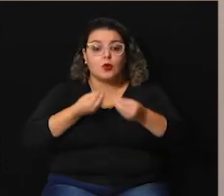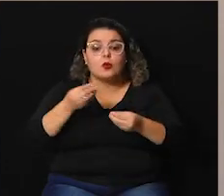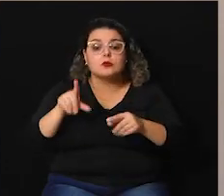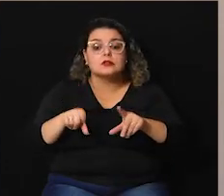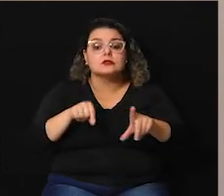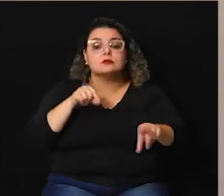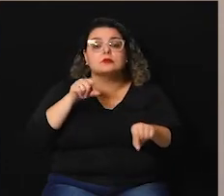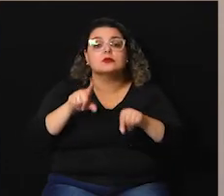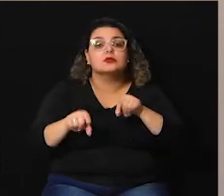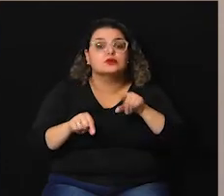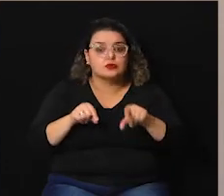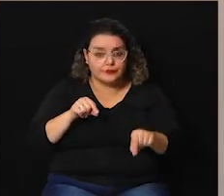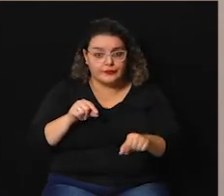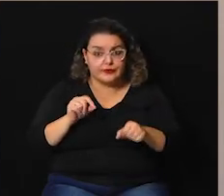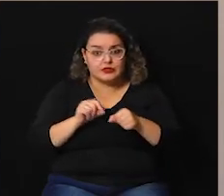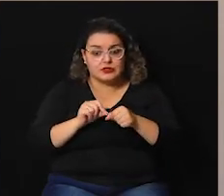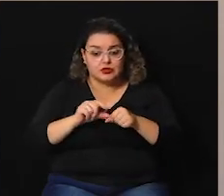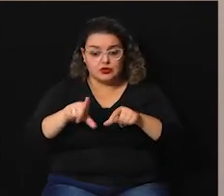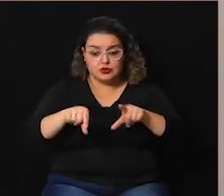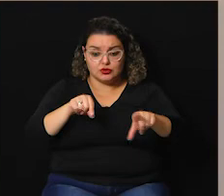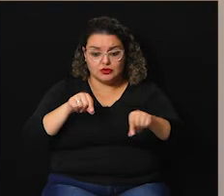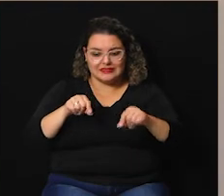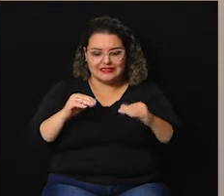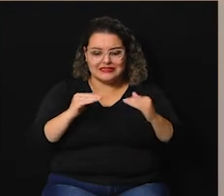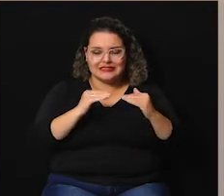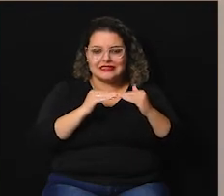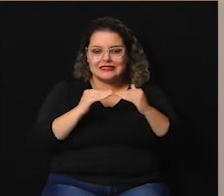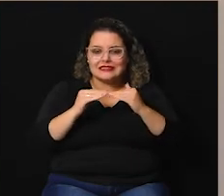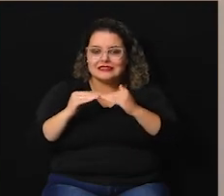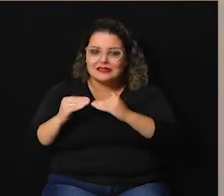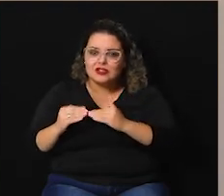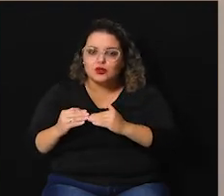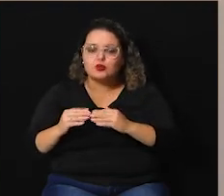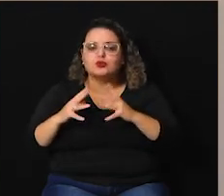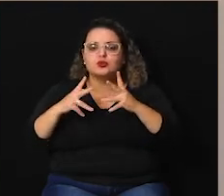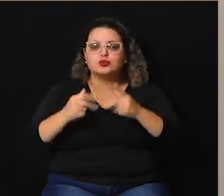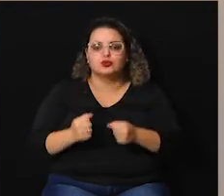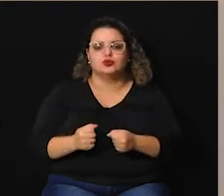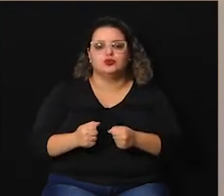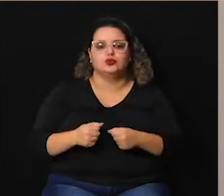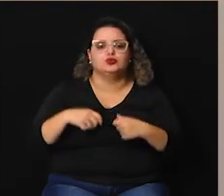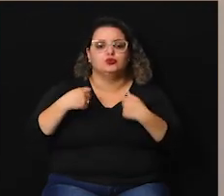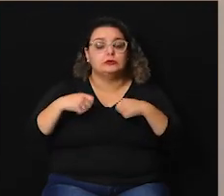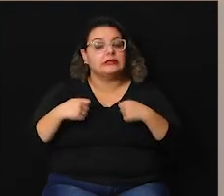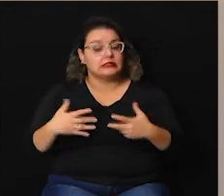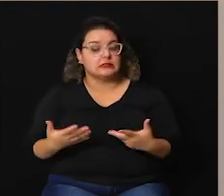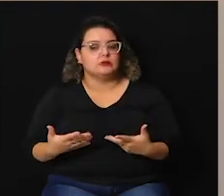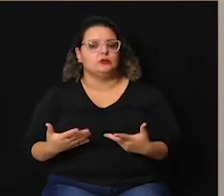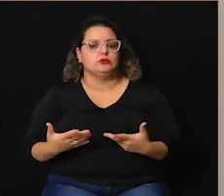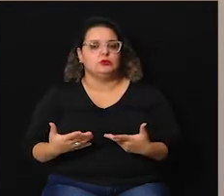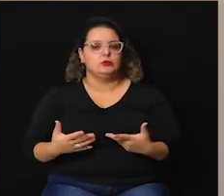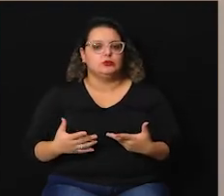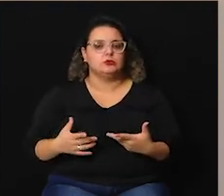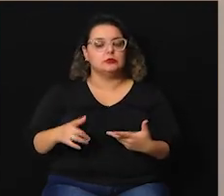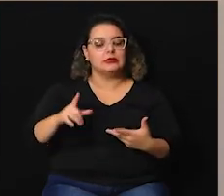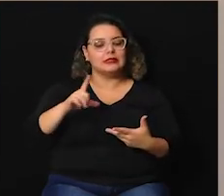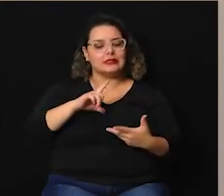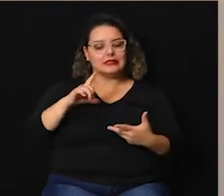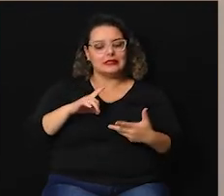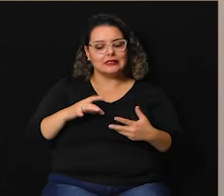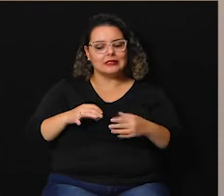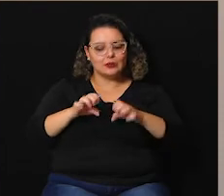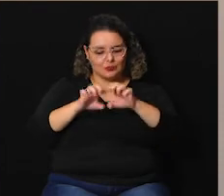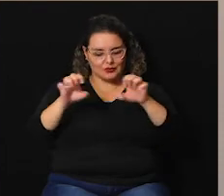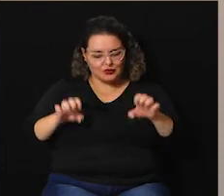minhas escolhas? Eu estou fazendo escolhas que estão em sintonia com as minhas necessidades? De fato, há uma afinidade